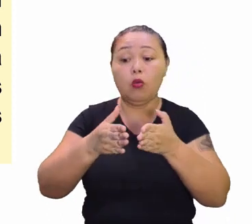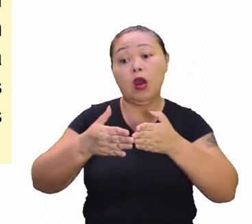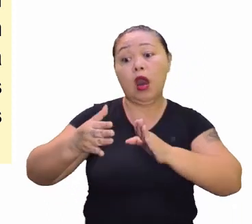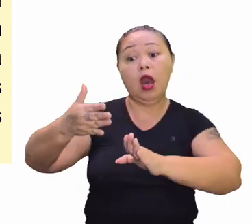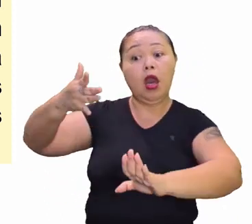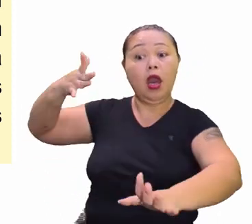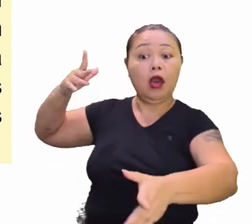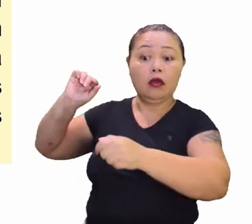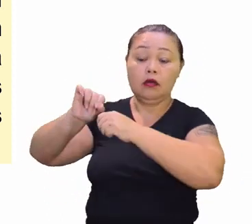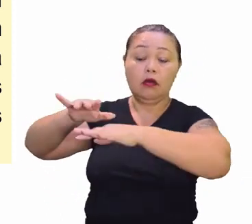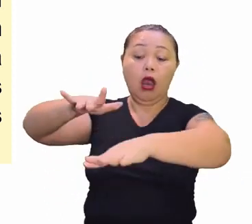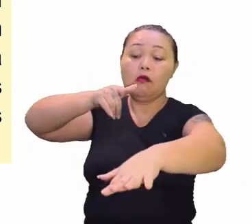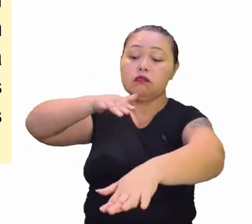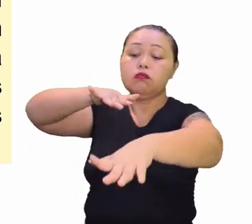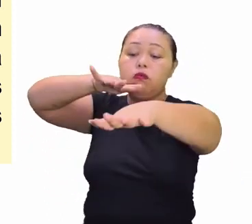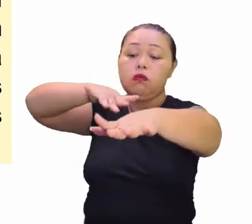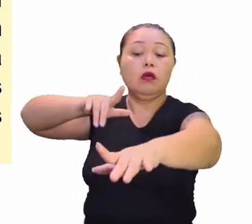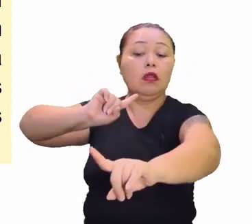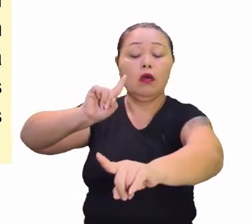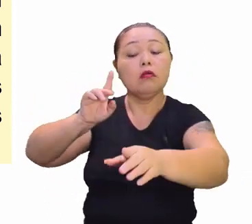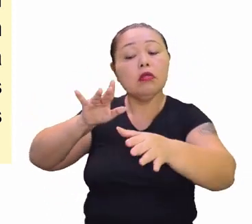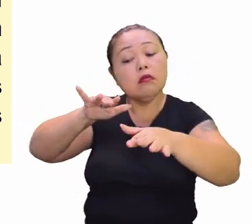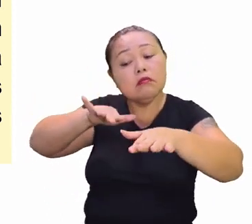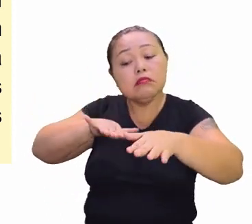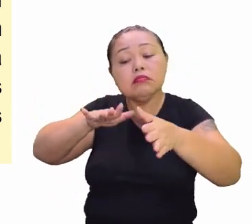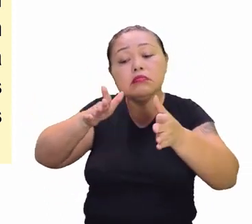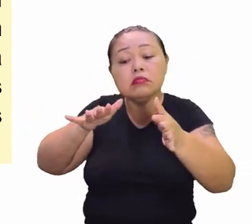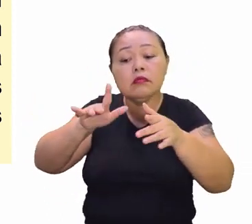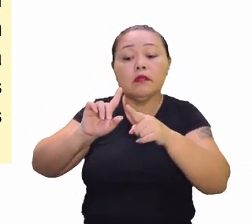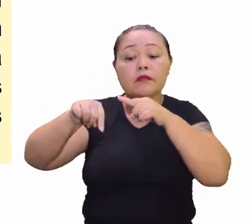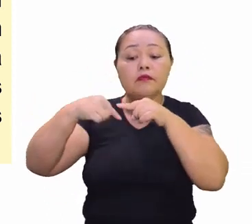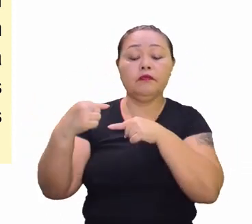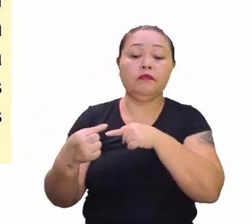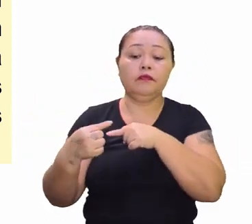professor Jorge? Exatamente. E antes de passar